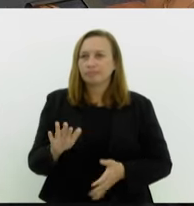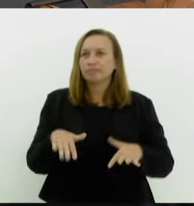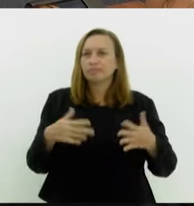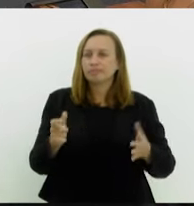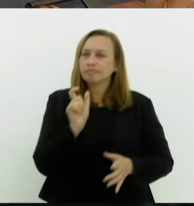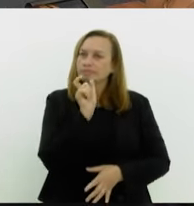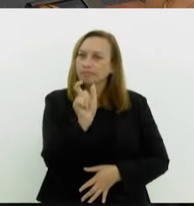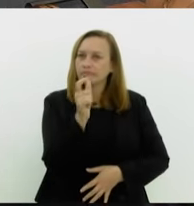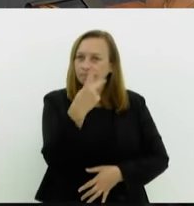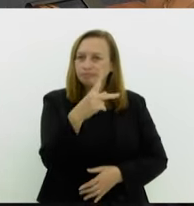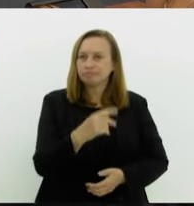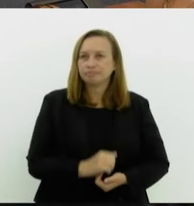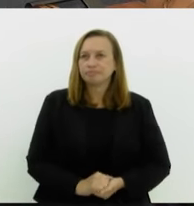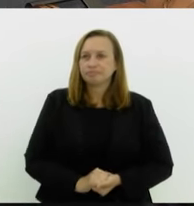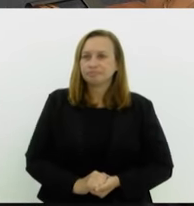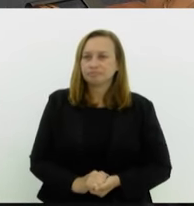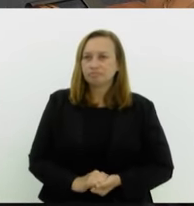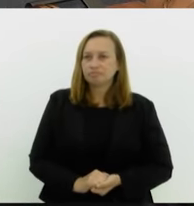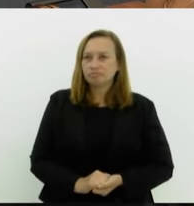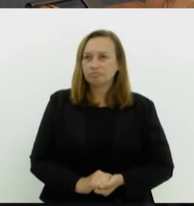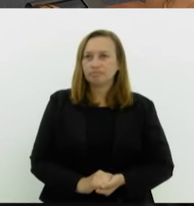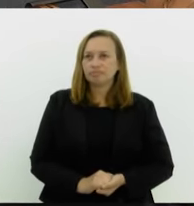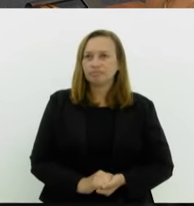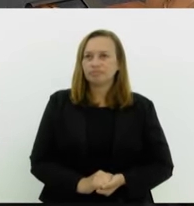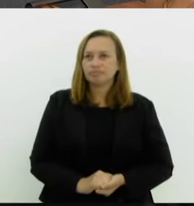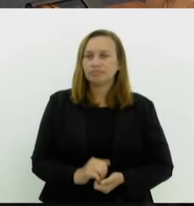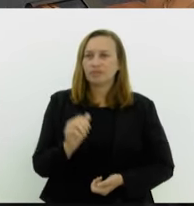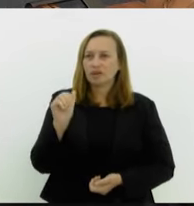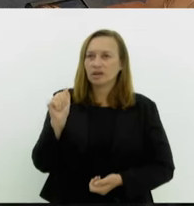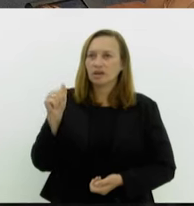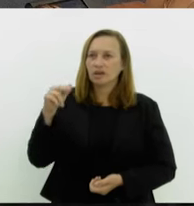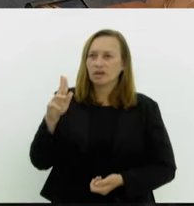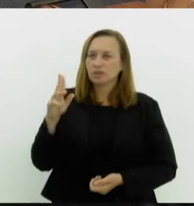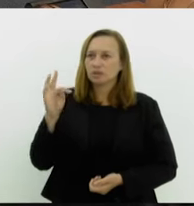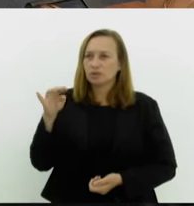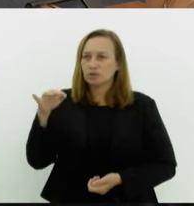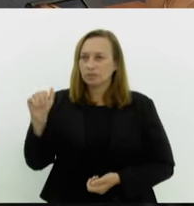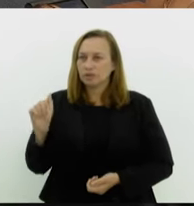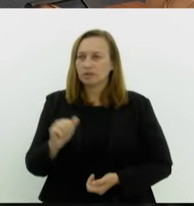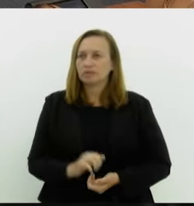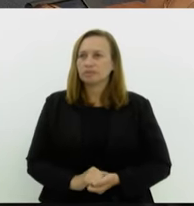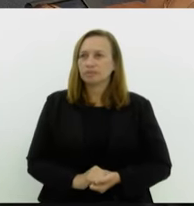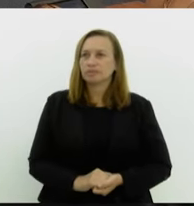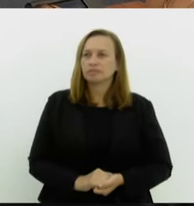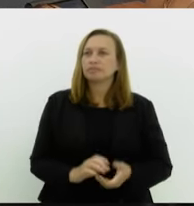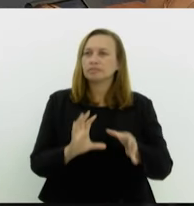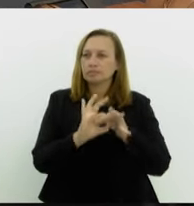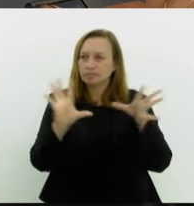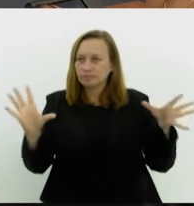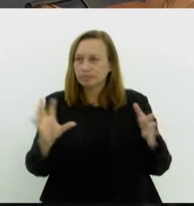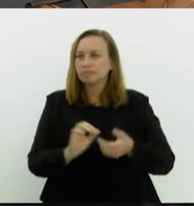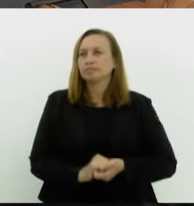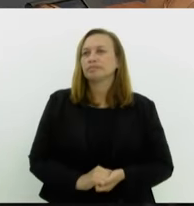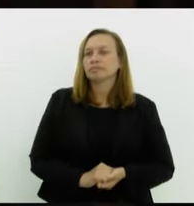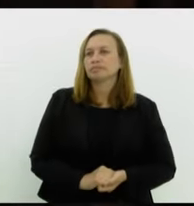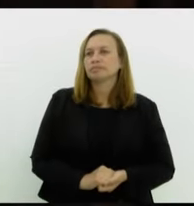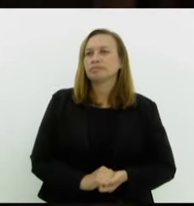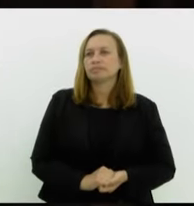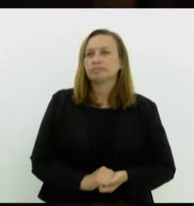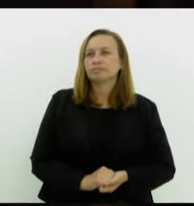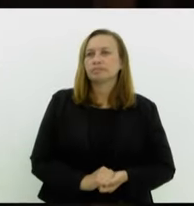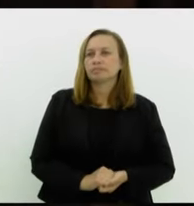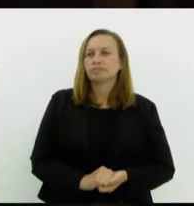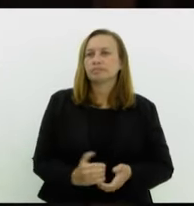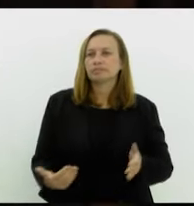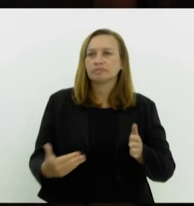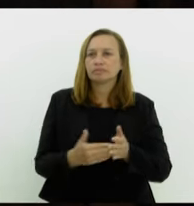palavra sua autonomia boa a minha liberdade liberdade o que que